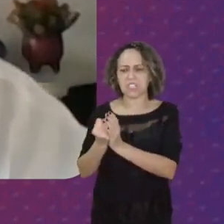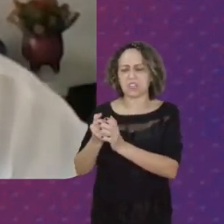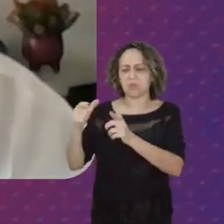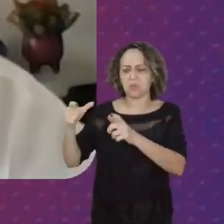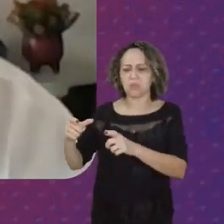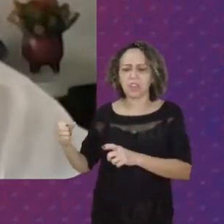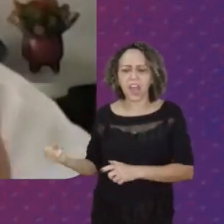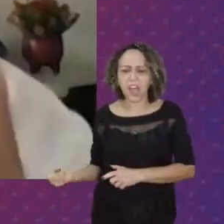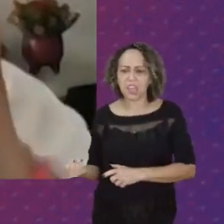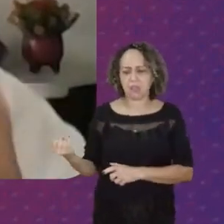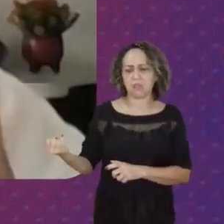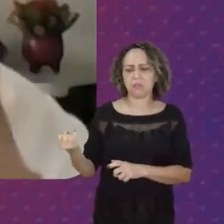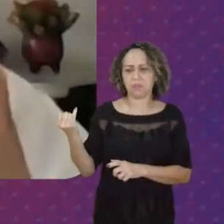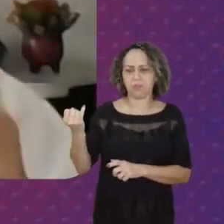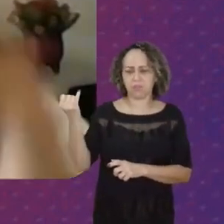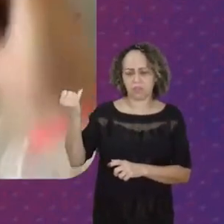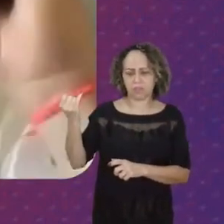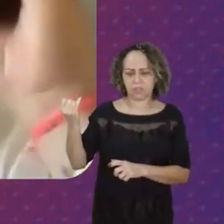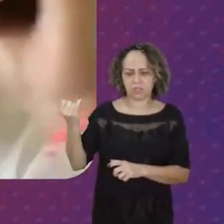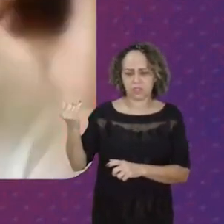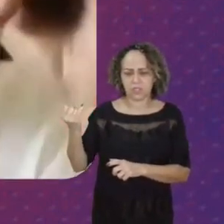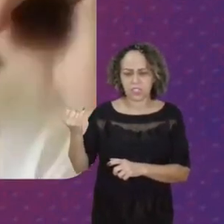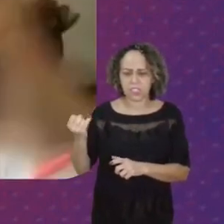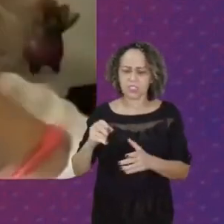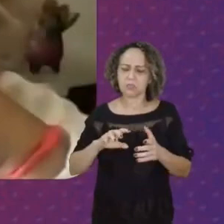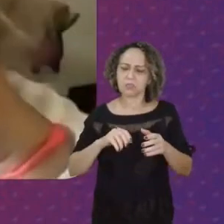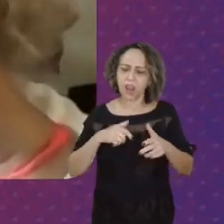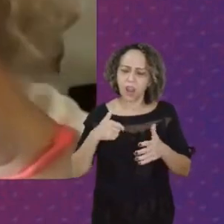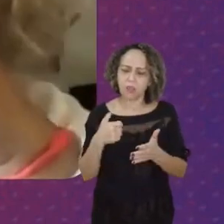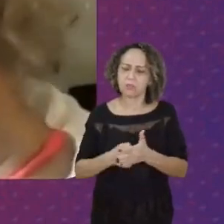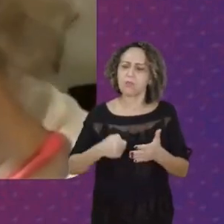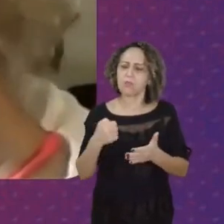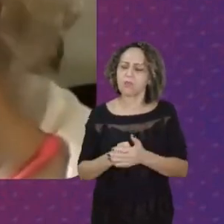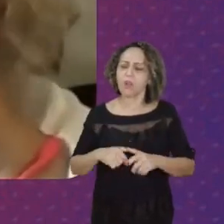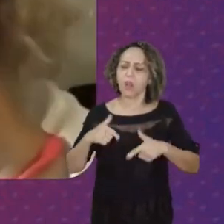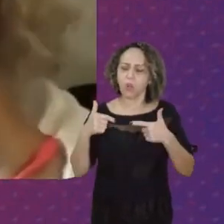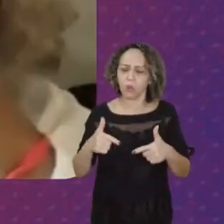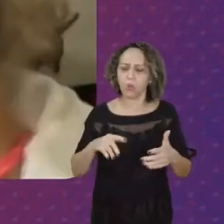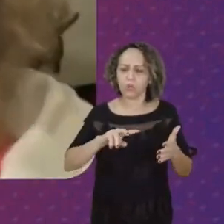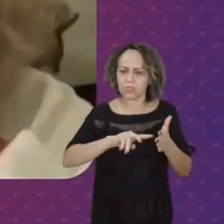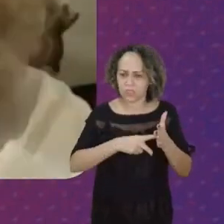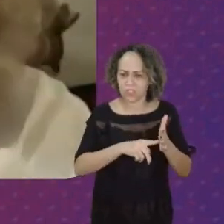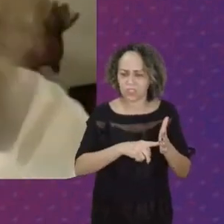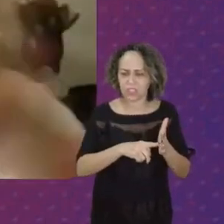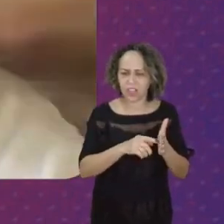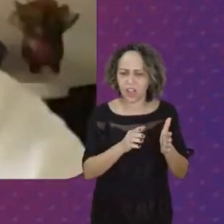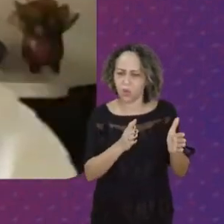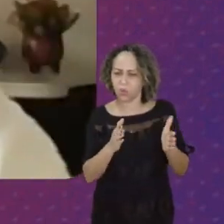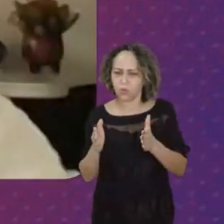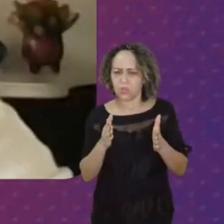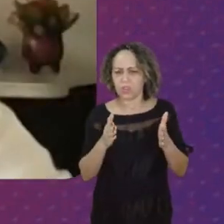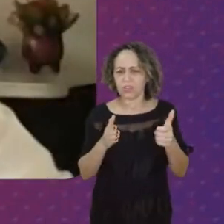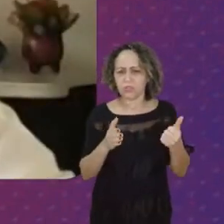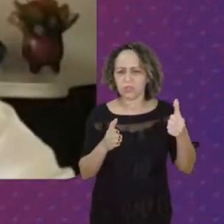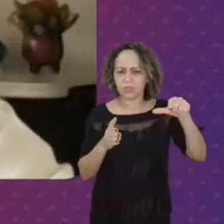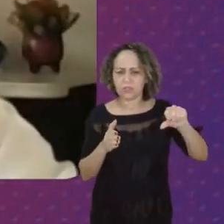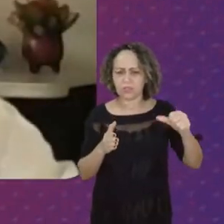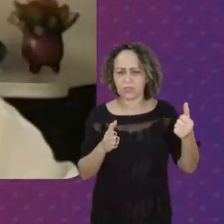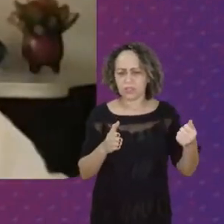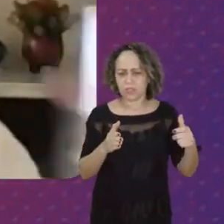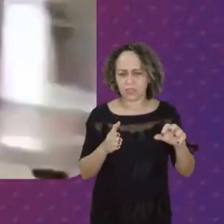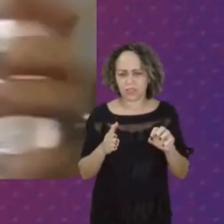e 80. Naquele primeiro congresso nacional, que foi realizado